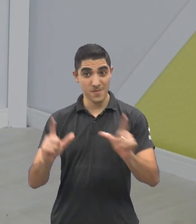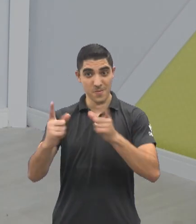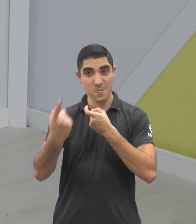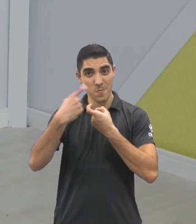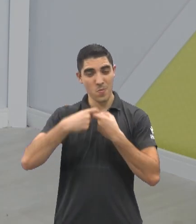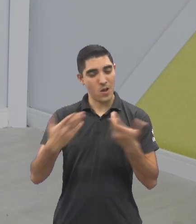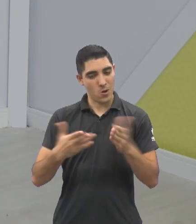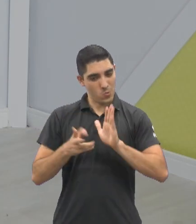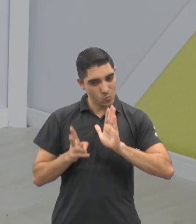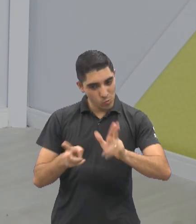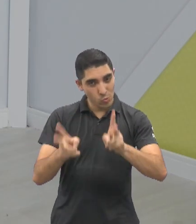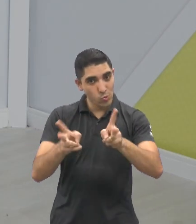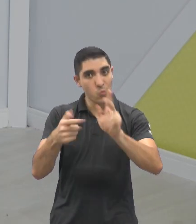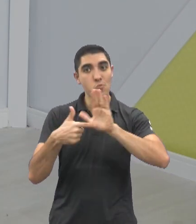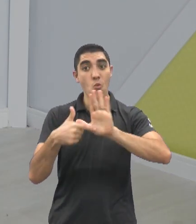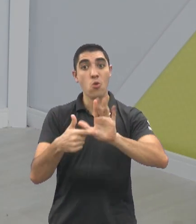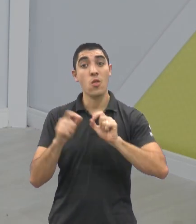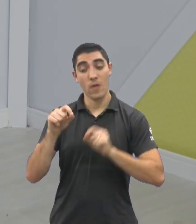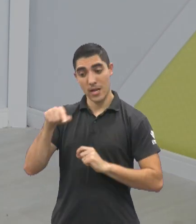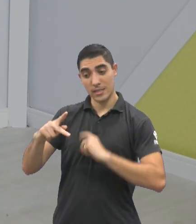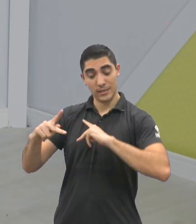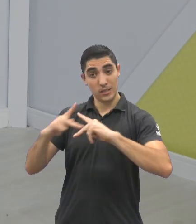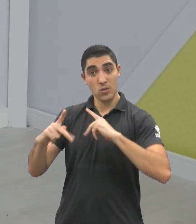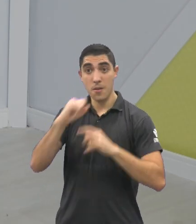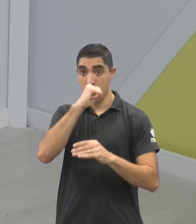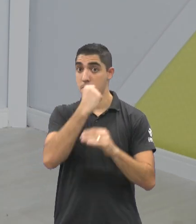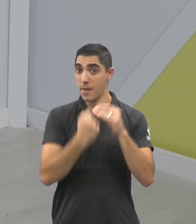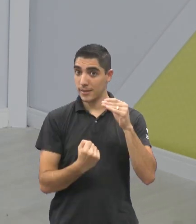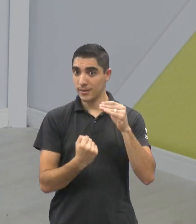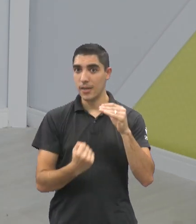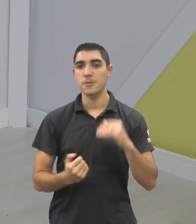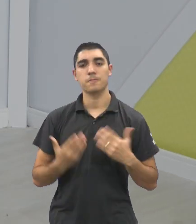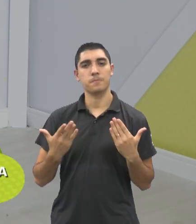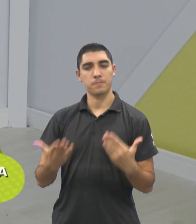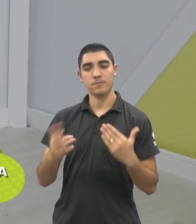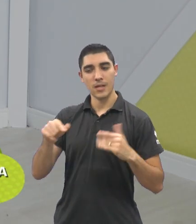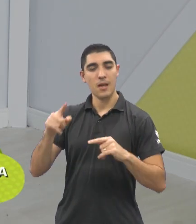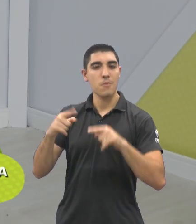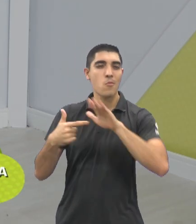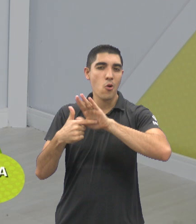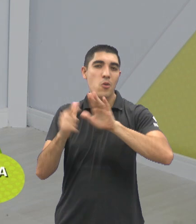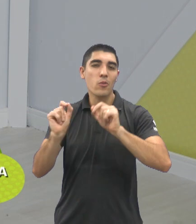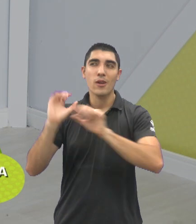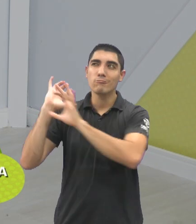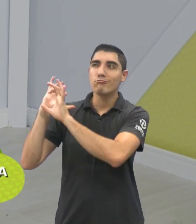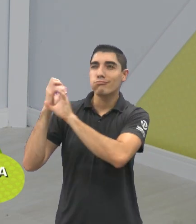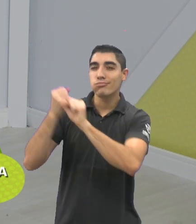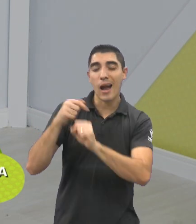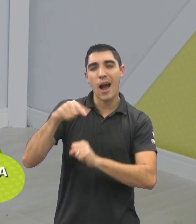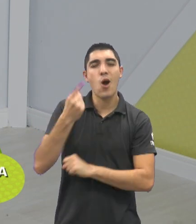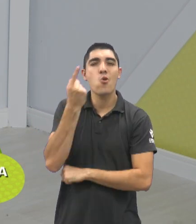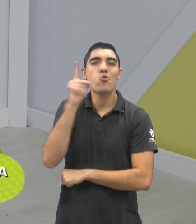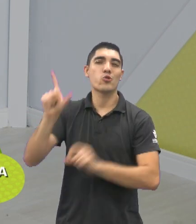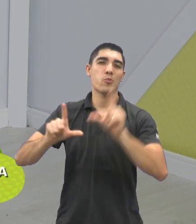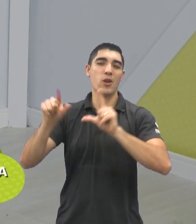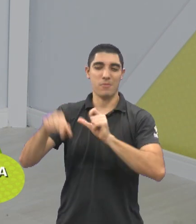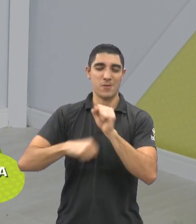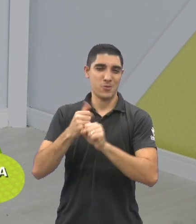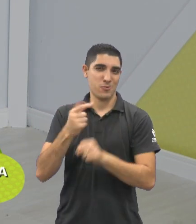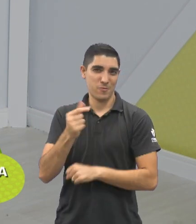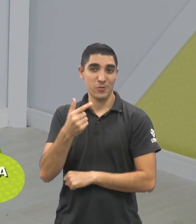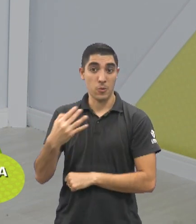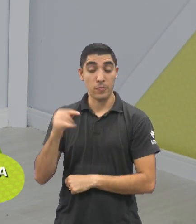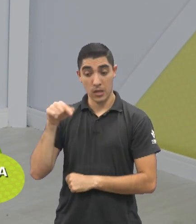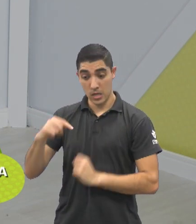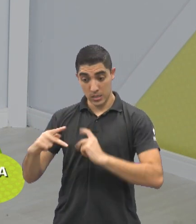Seguindo, falando do São José Basquetebol, da nossa retrospectiva de final do ano, a última deste 2024. São José Basquetebol, depois